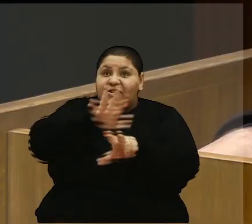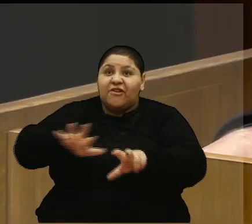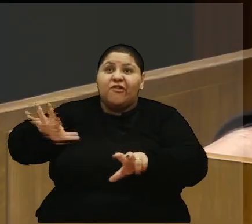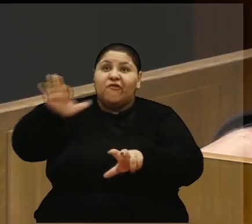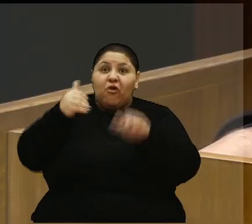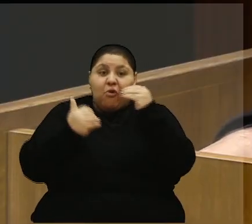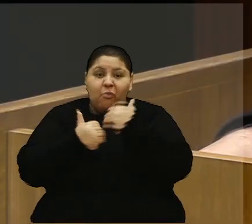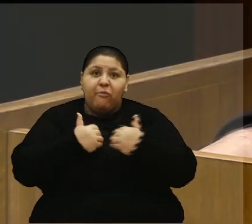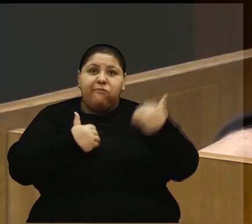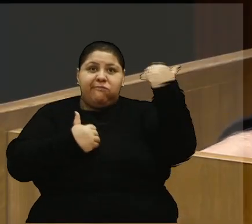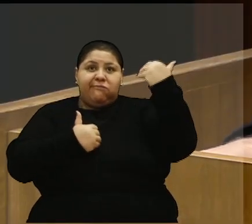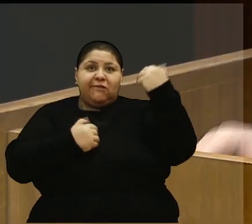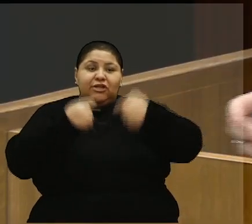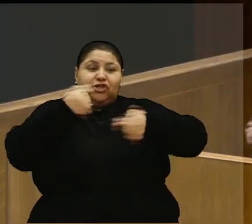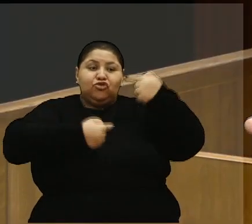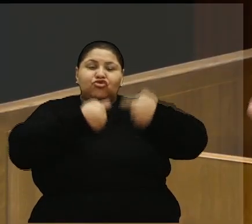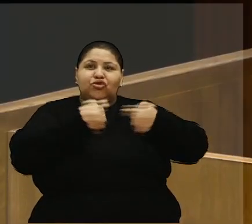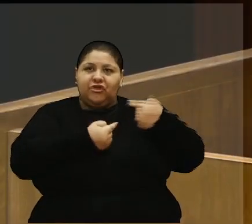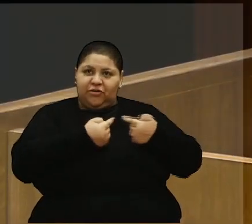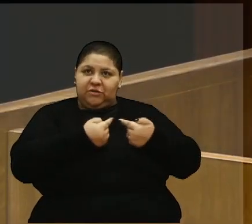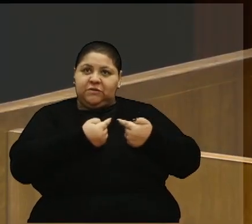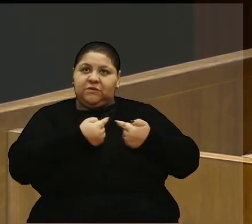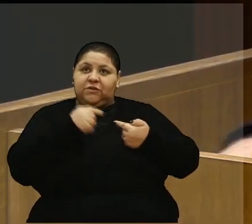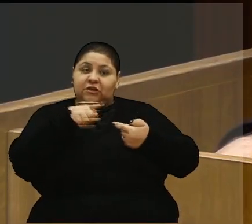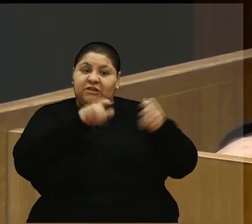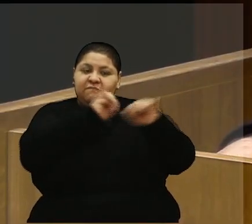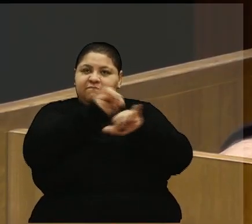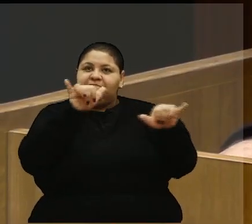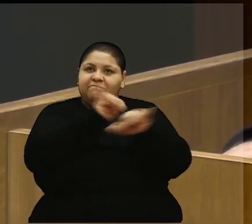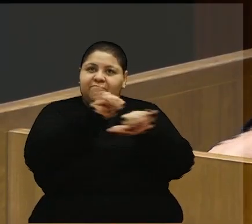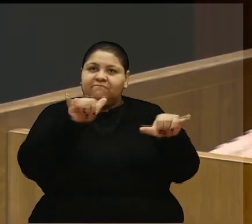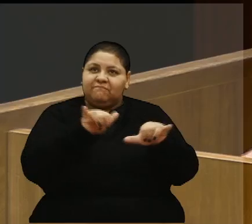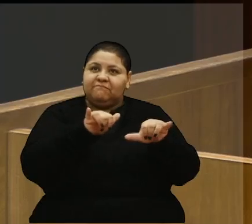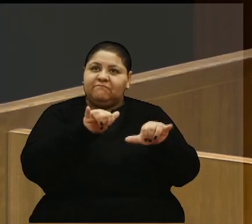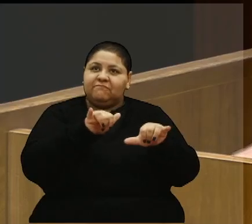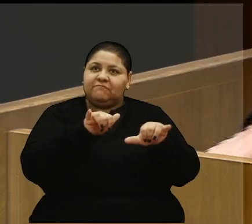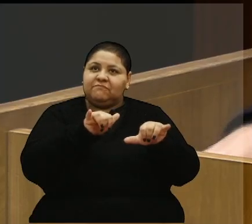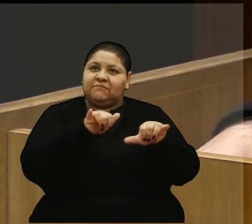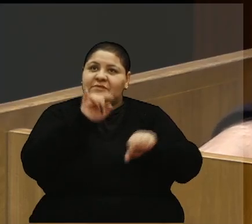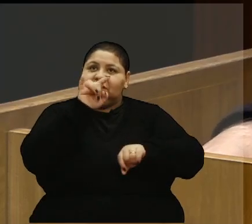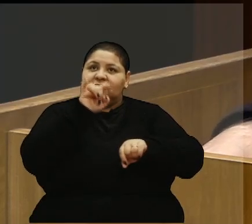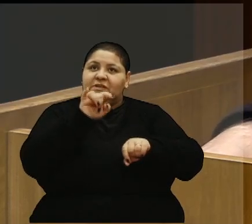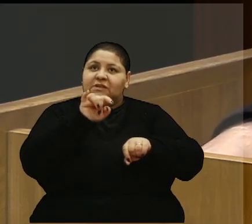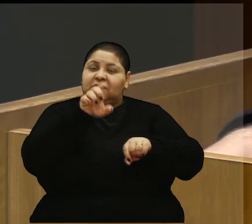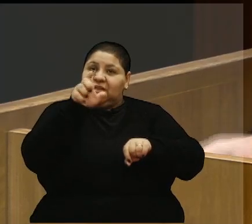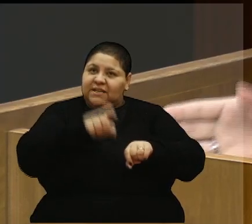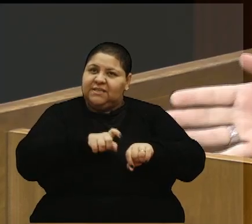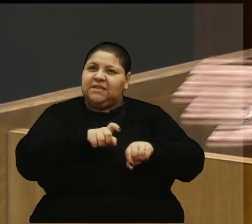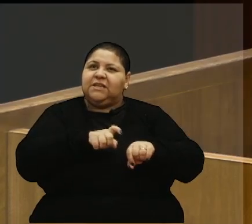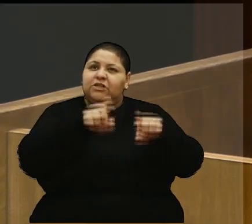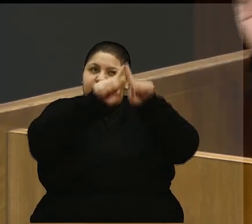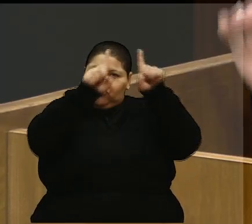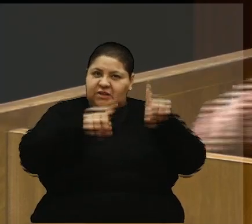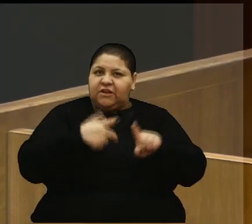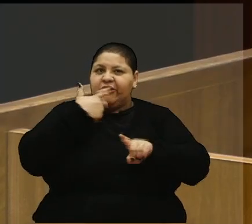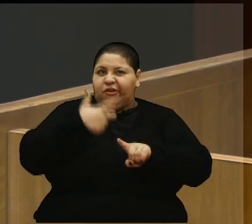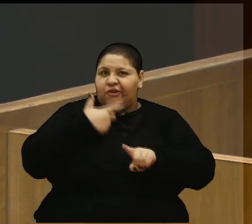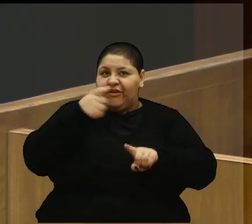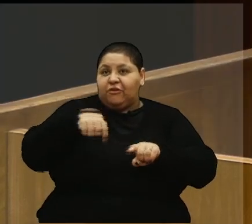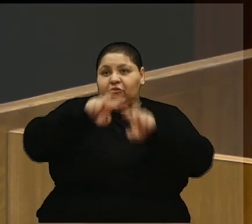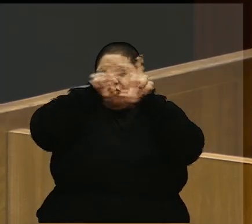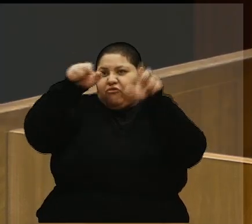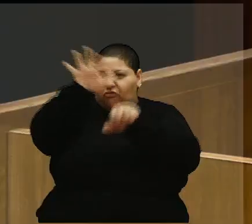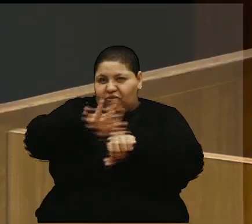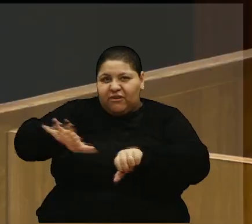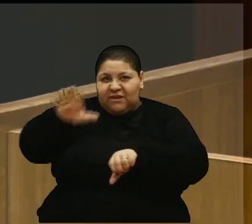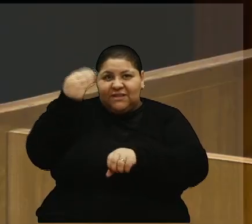Corte ser debatido e discutido sobre as informações e as coisas que esse funcionário do governo havia falado, e aí virou um tema nacional. E